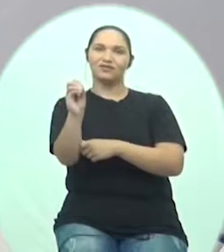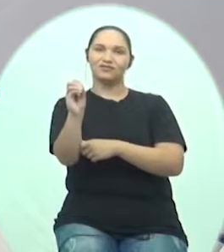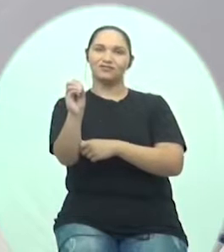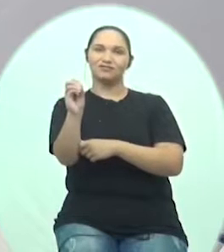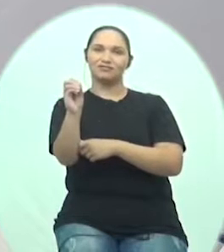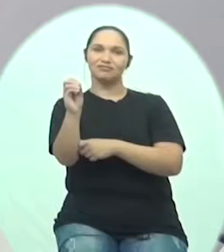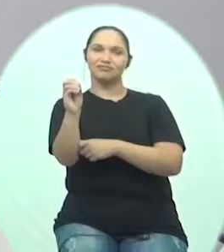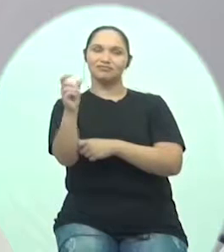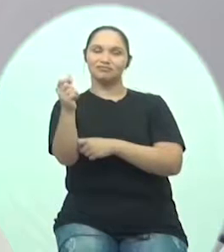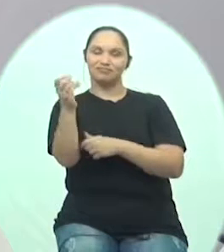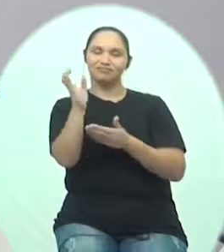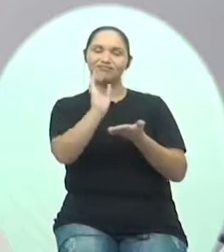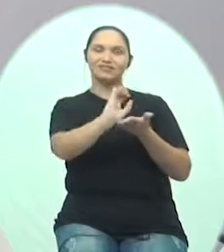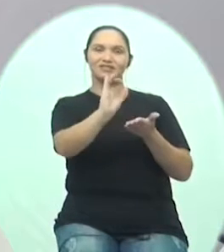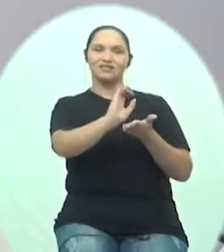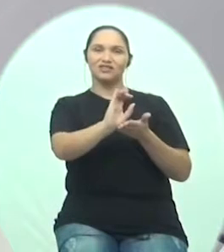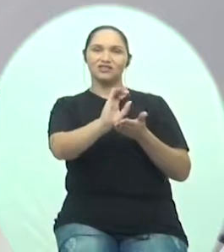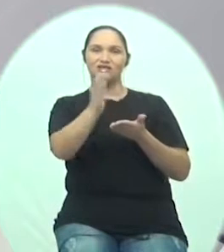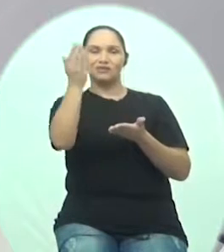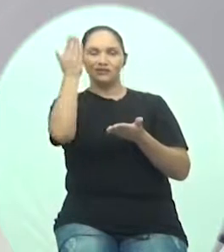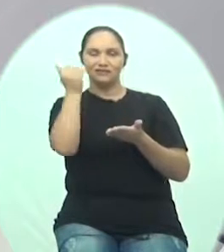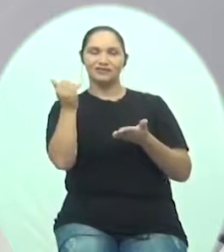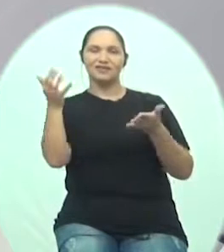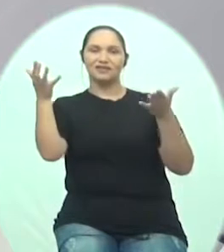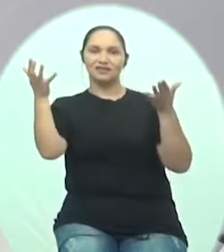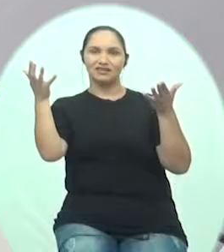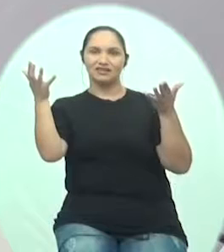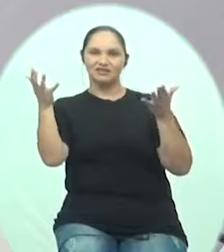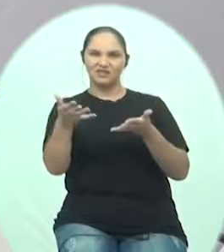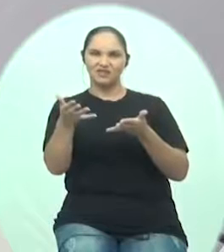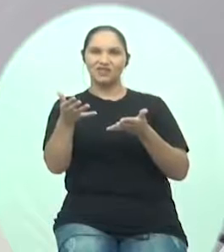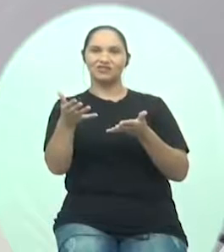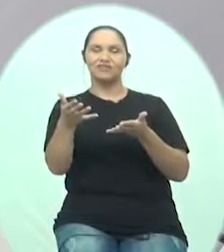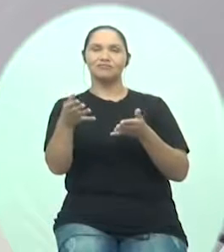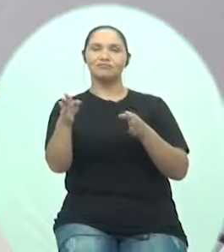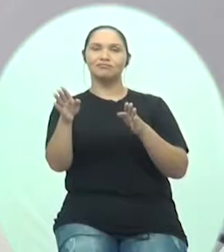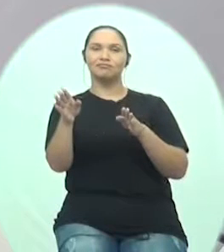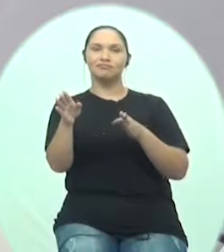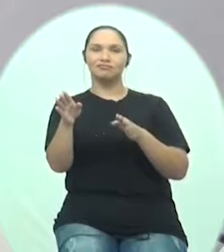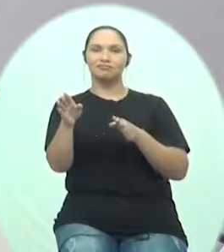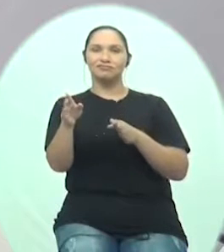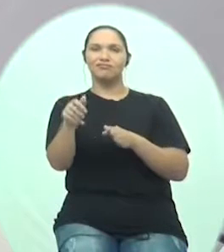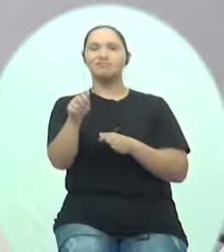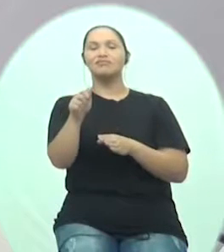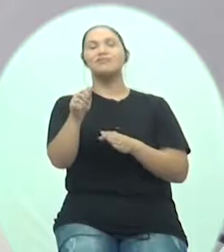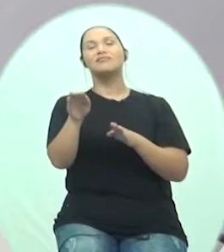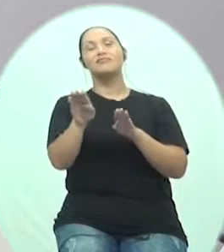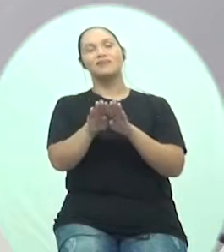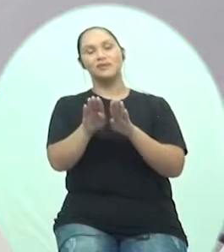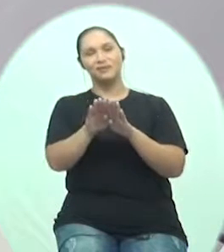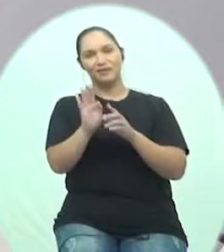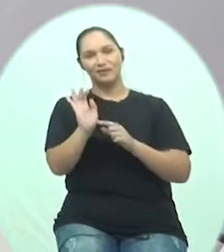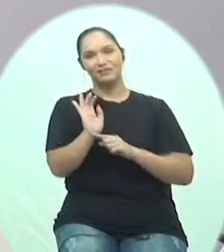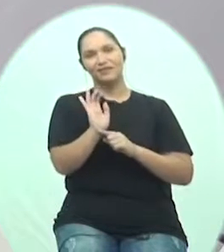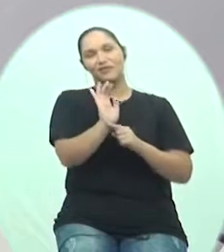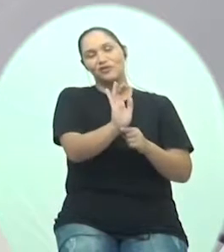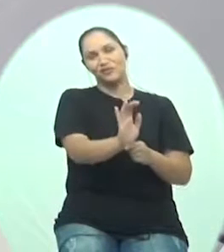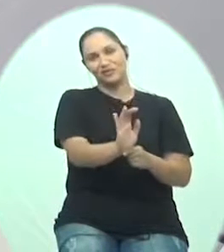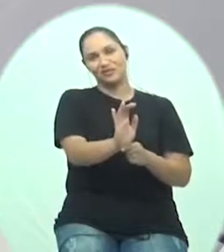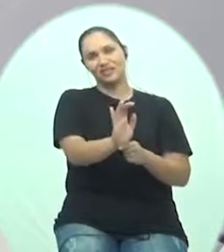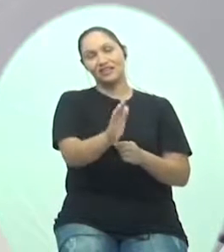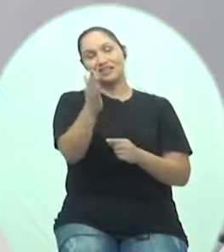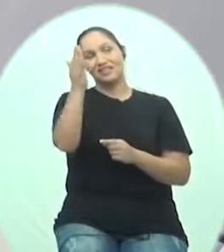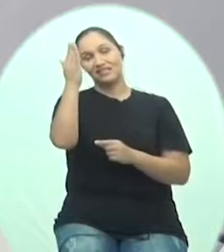conversa com as pessoas lá lá no santuário e sabe que o senhor tá toda hora ajudando para cada vez melhore mais e que vai trazer também